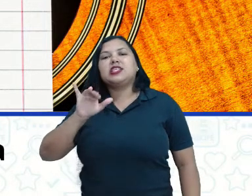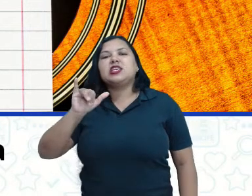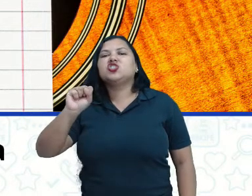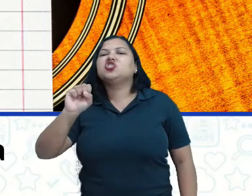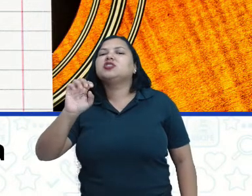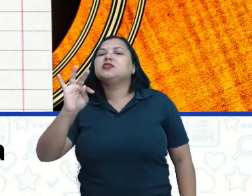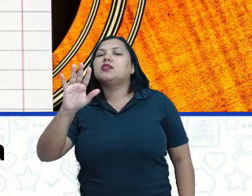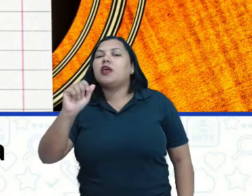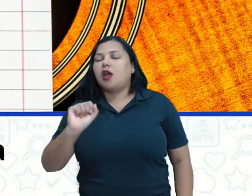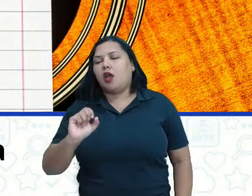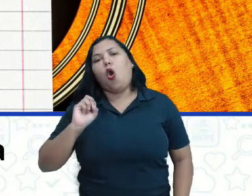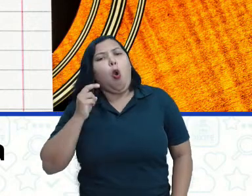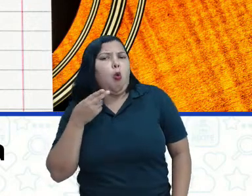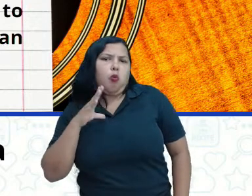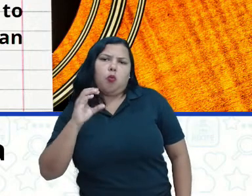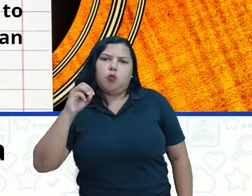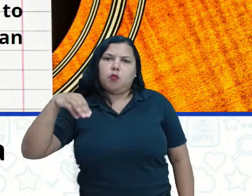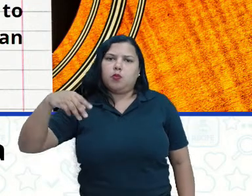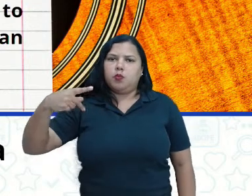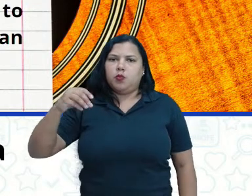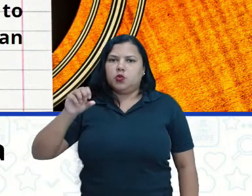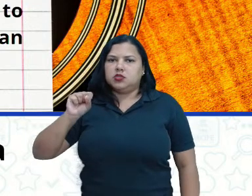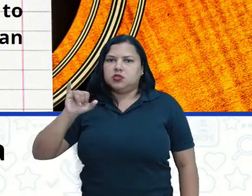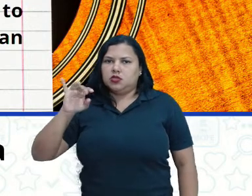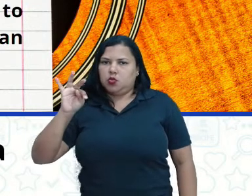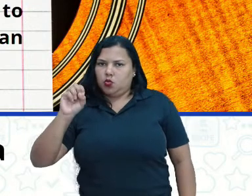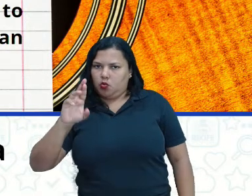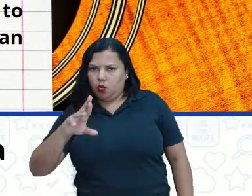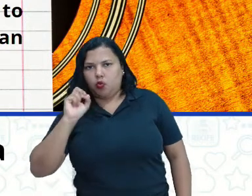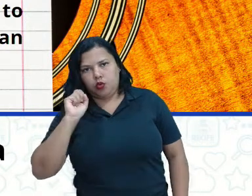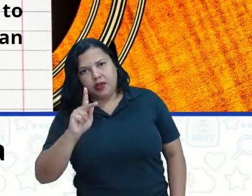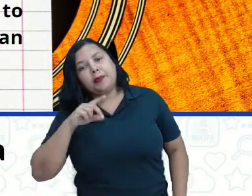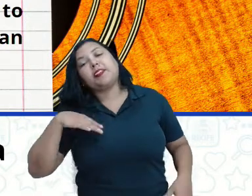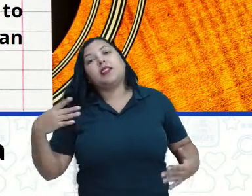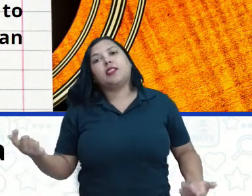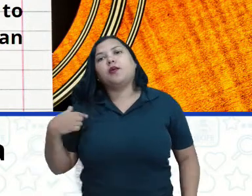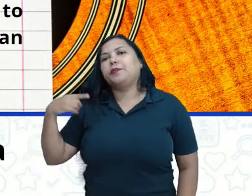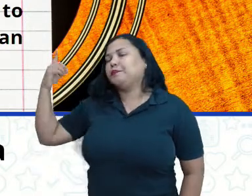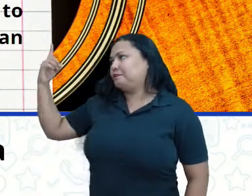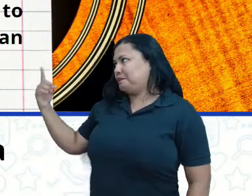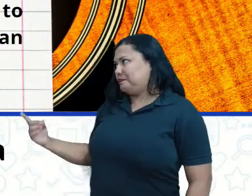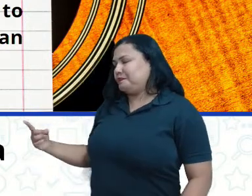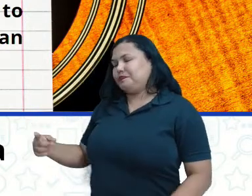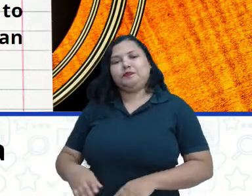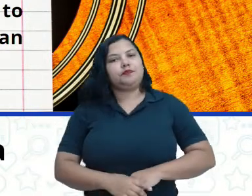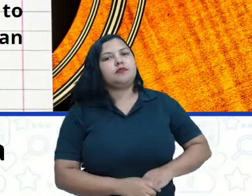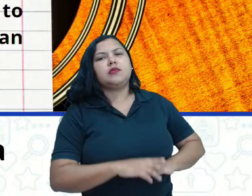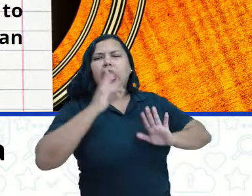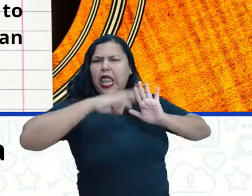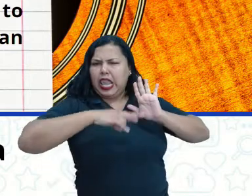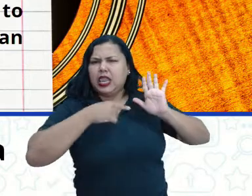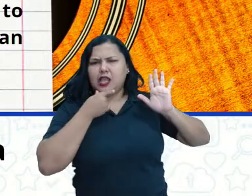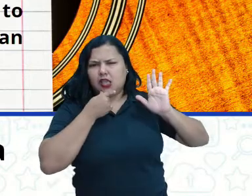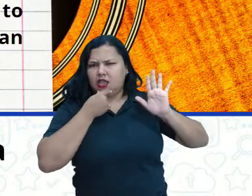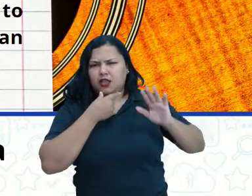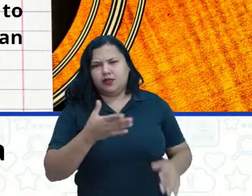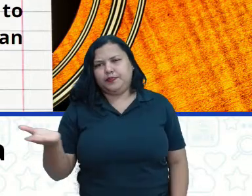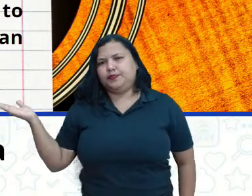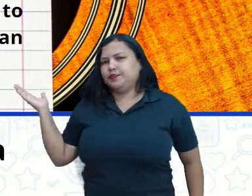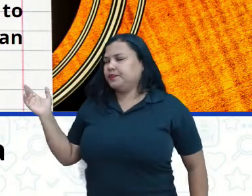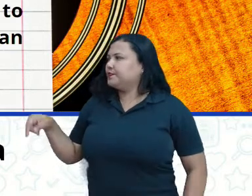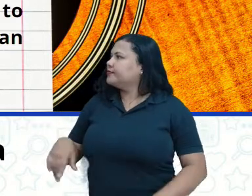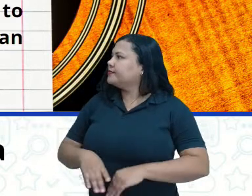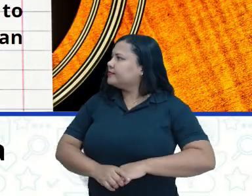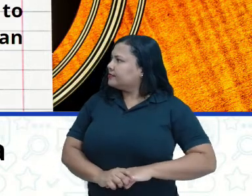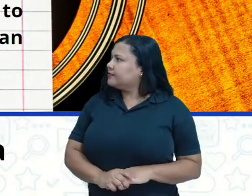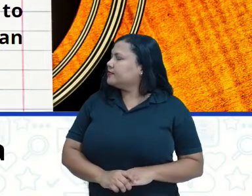songwriter ou composer. Vamos lá. The meaning of lyric can either be explicit or implicit.